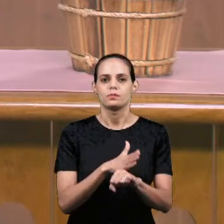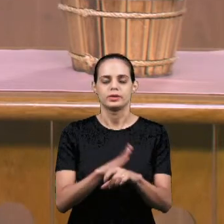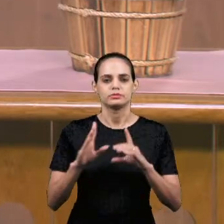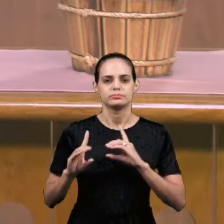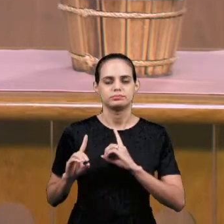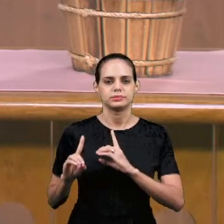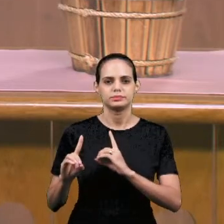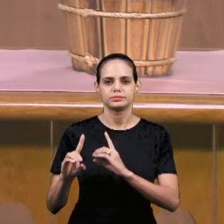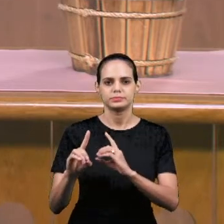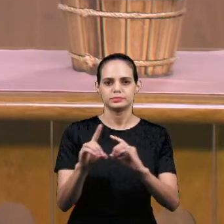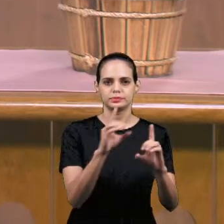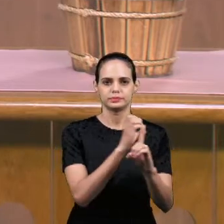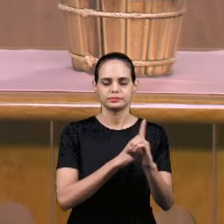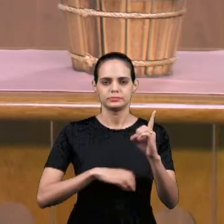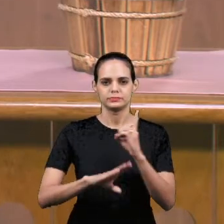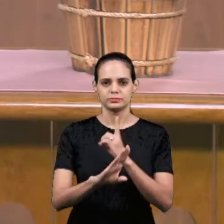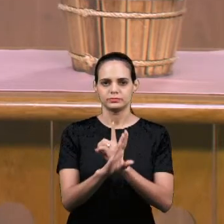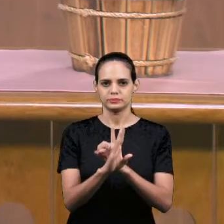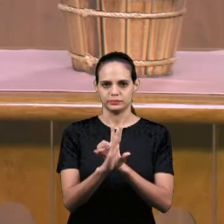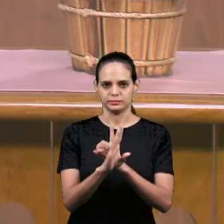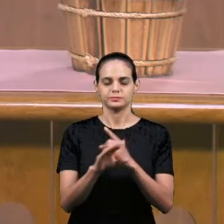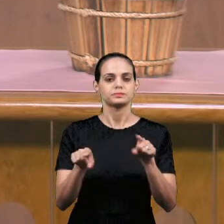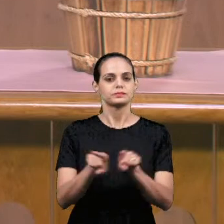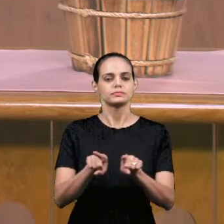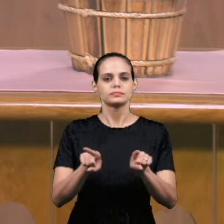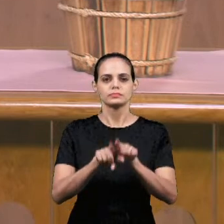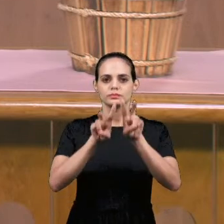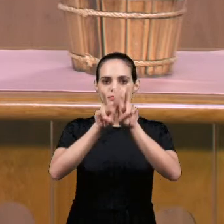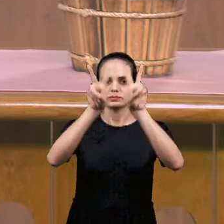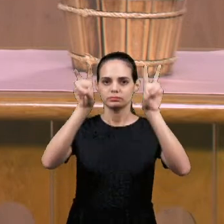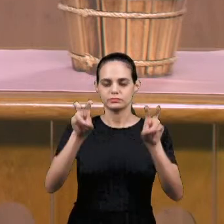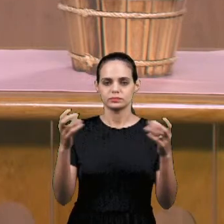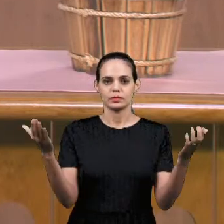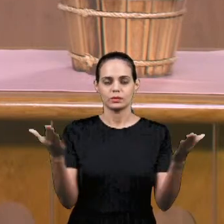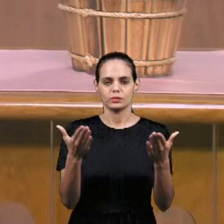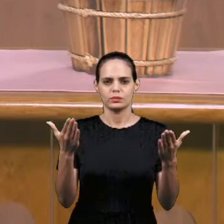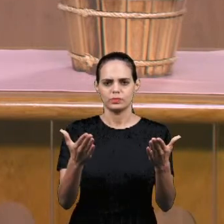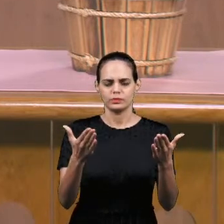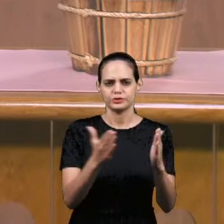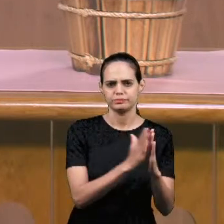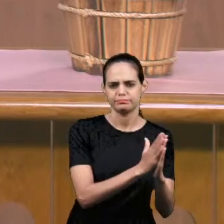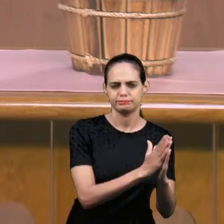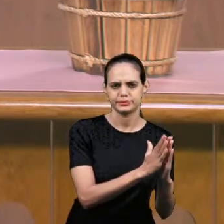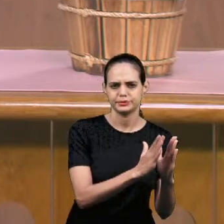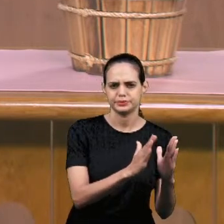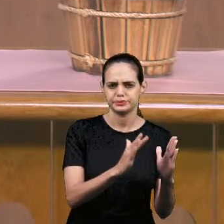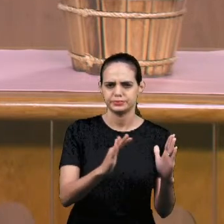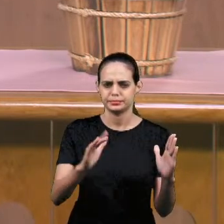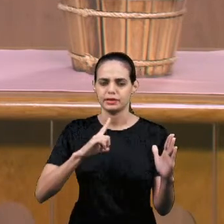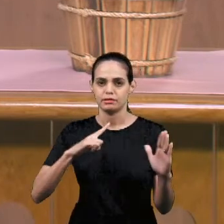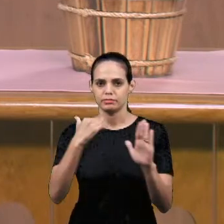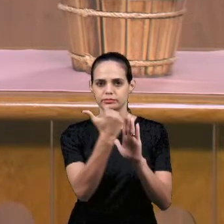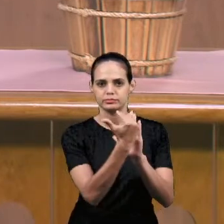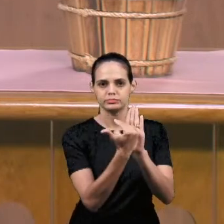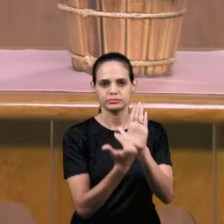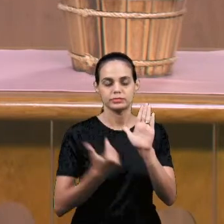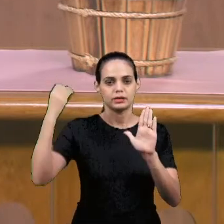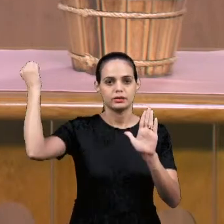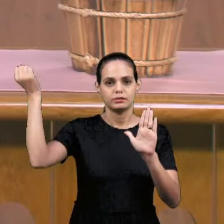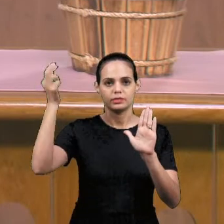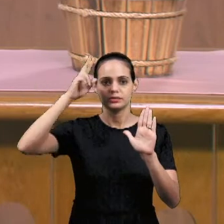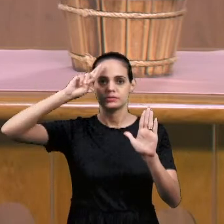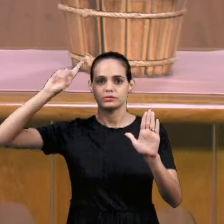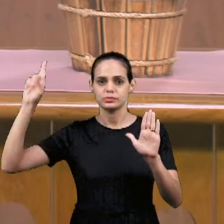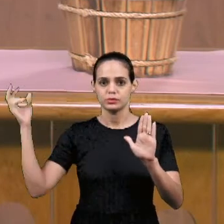Bíblica Dominical. E o nosso assunto está dentro da sequência de uma revelação que o Senhor deu